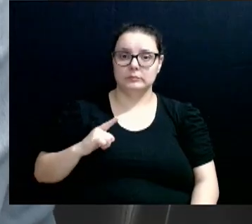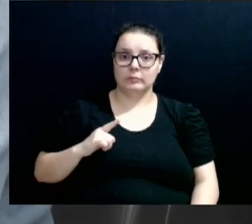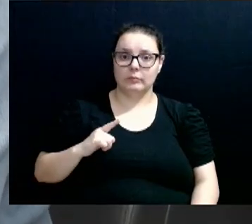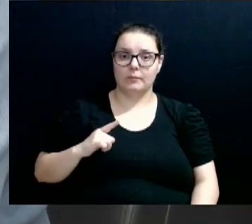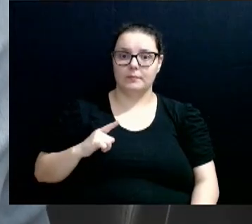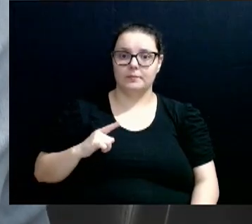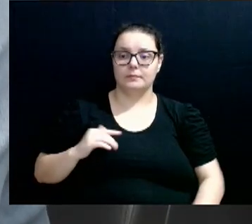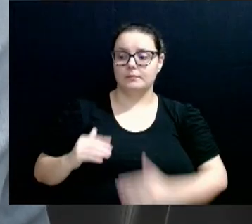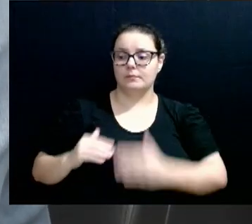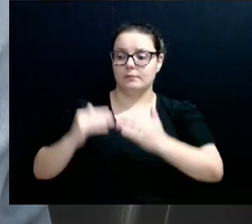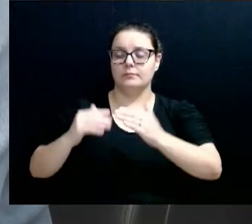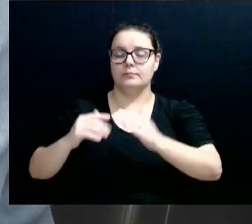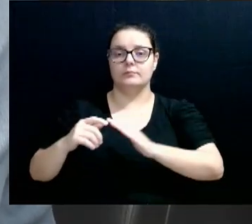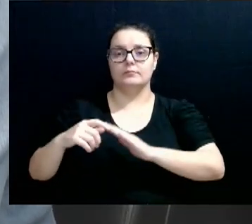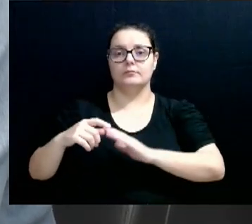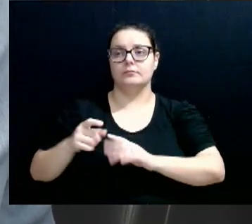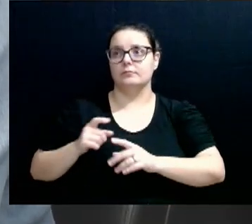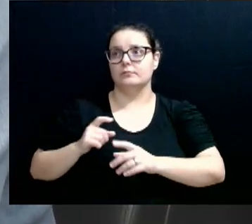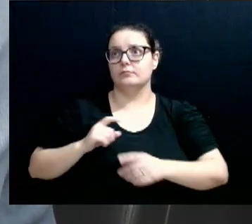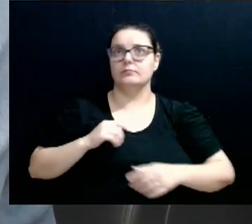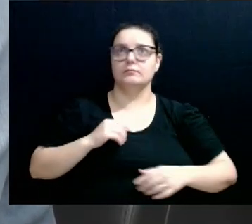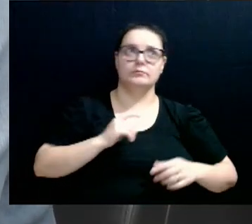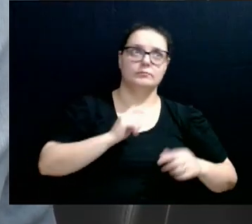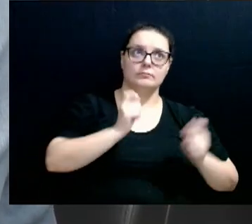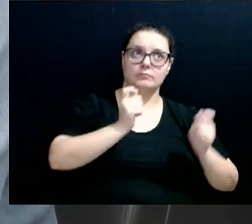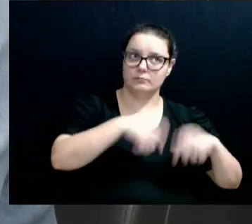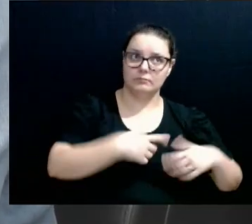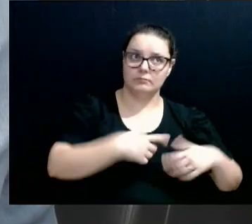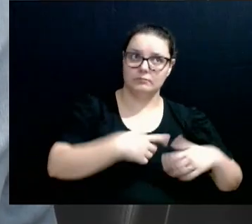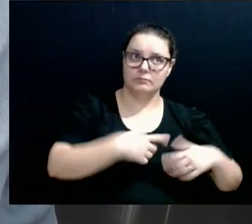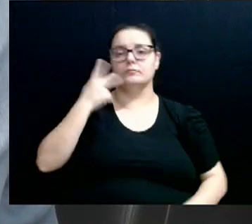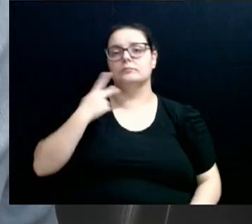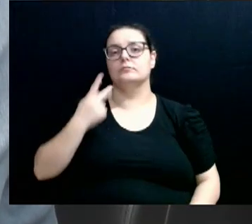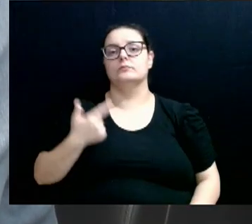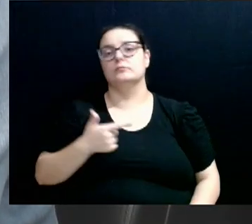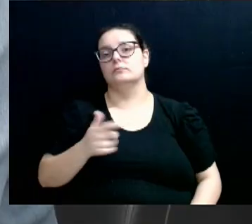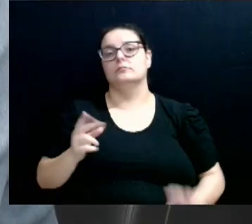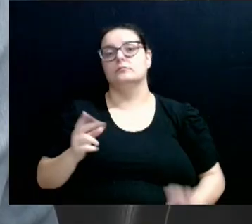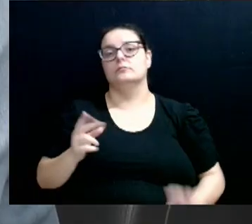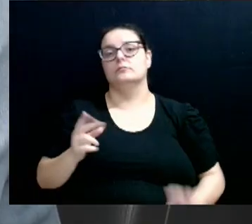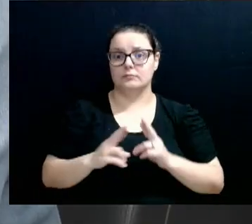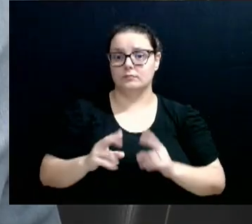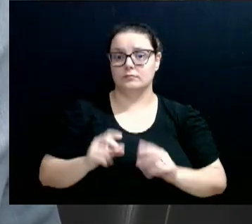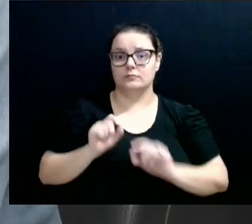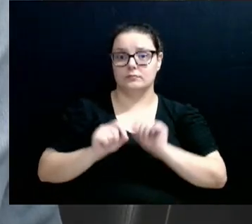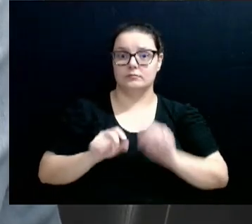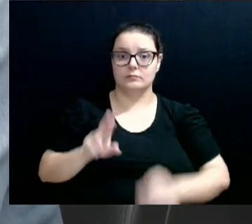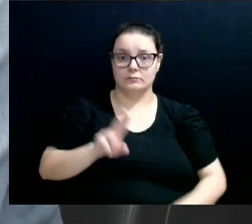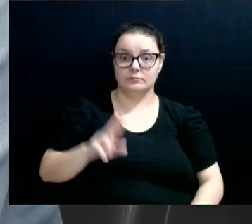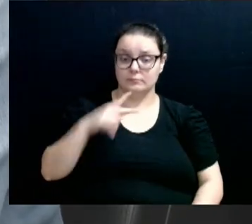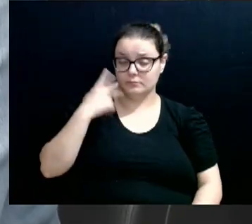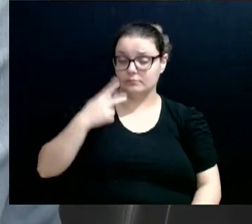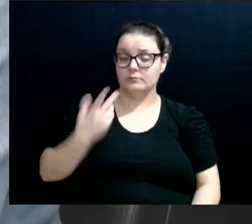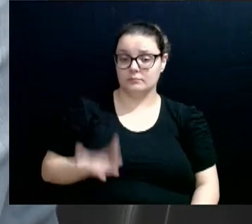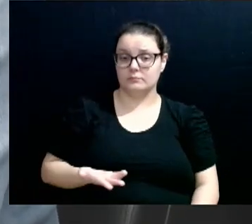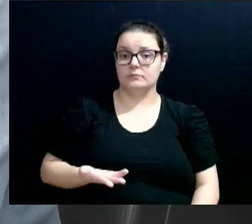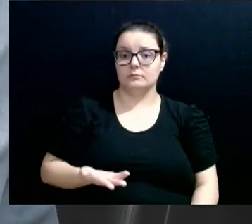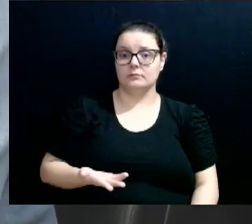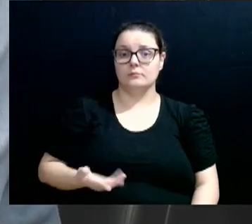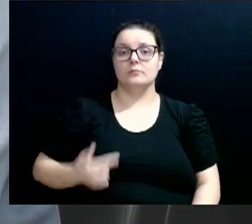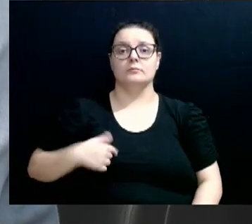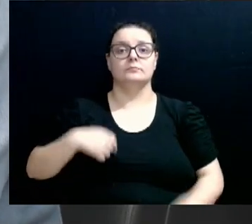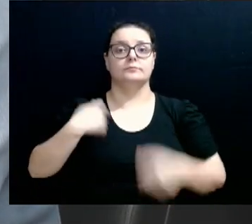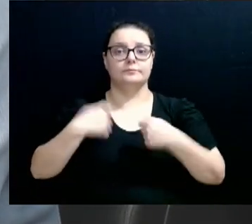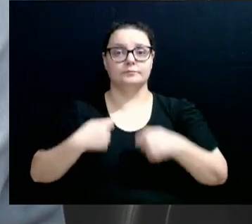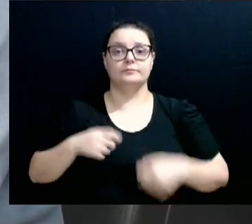têm relação íntima com quem vai usufruir dessa política, né? Então eu preciso ter professores